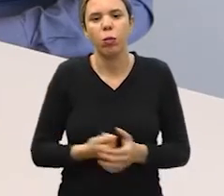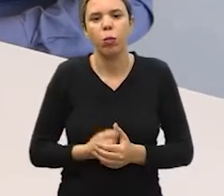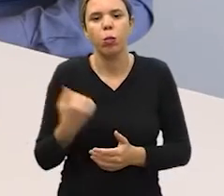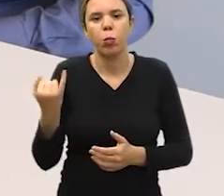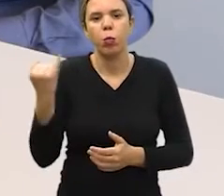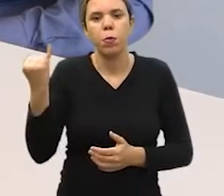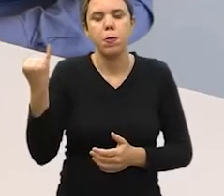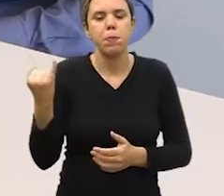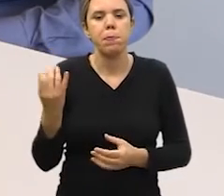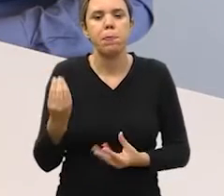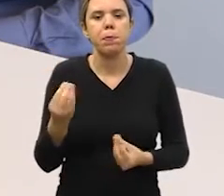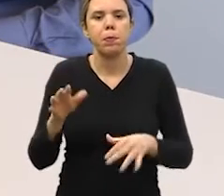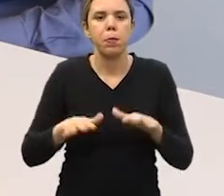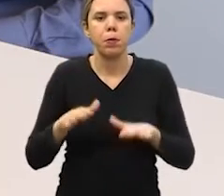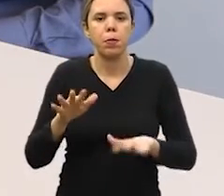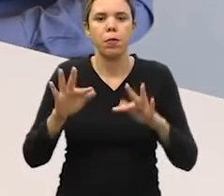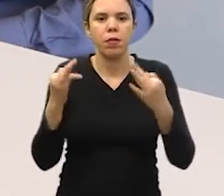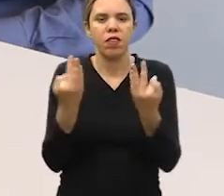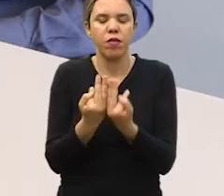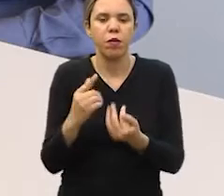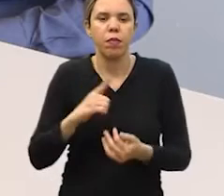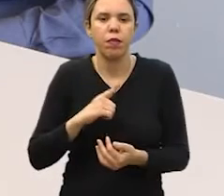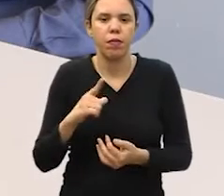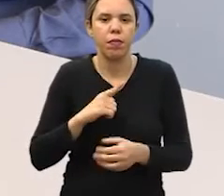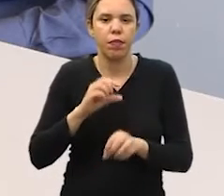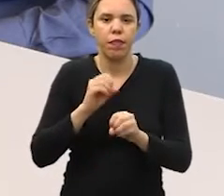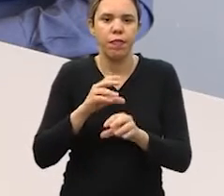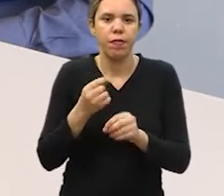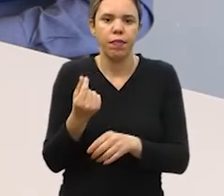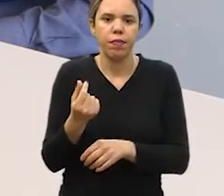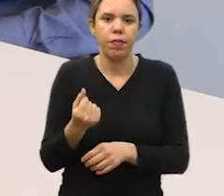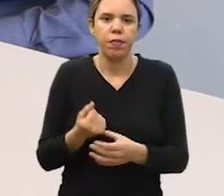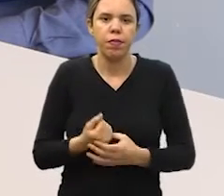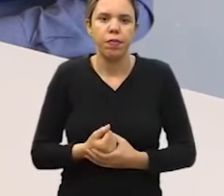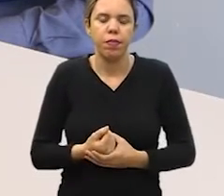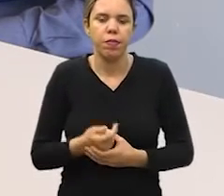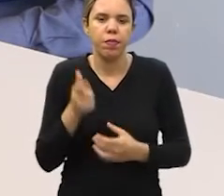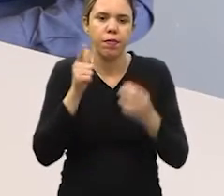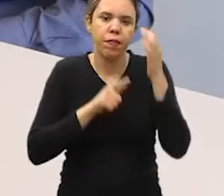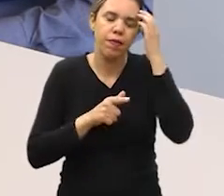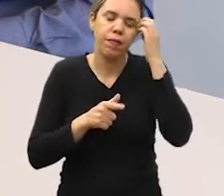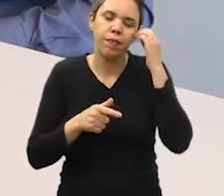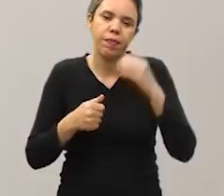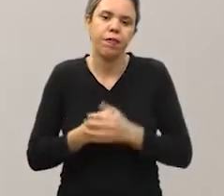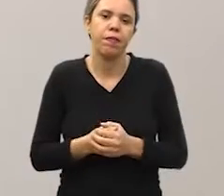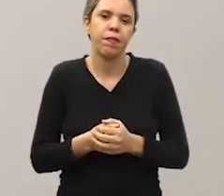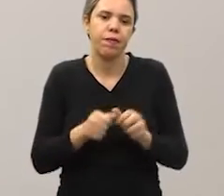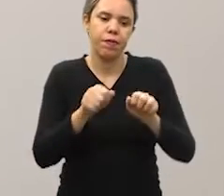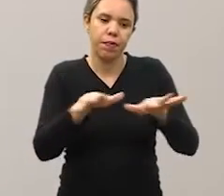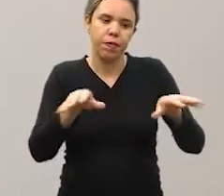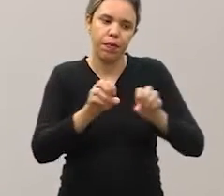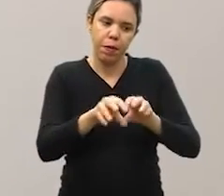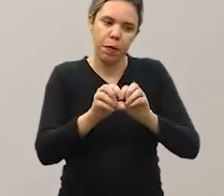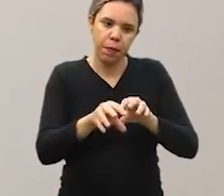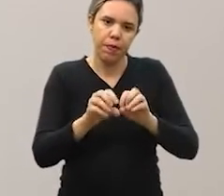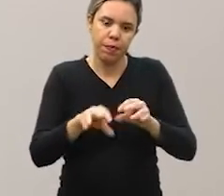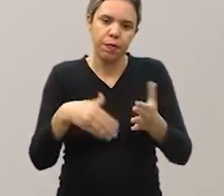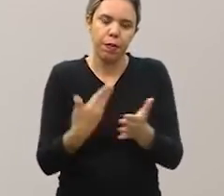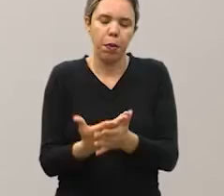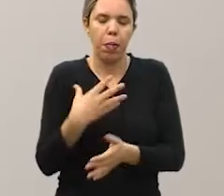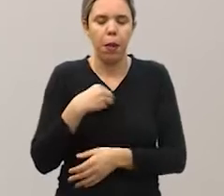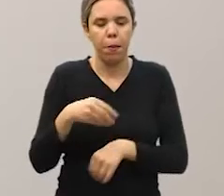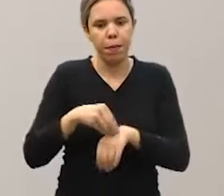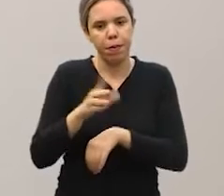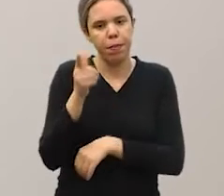a importância, muitas vezes, dos pais terem essa educação financeira para conseguirem disseminar isso até para os